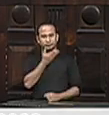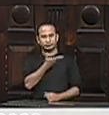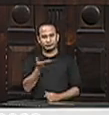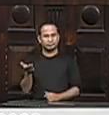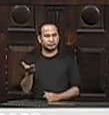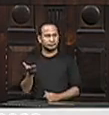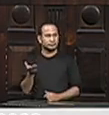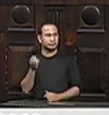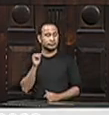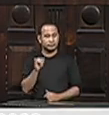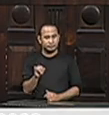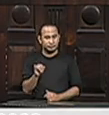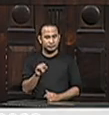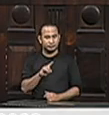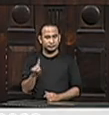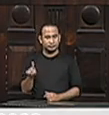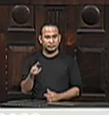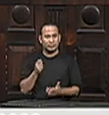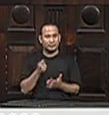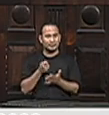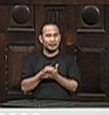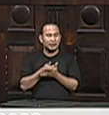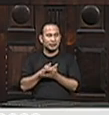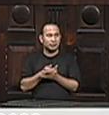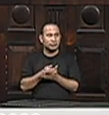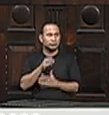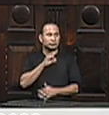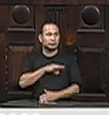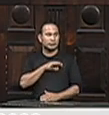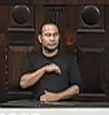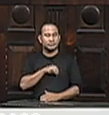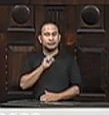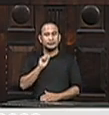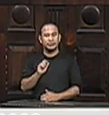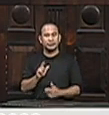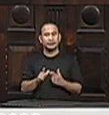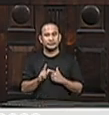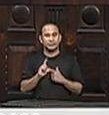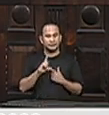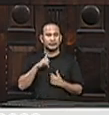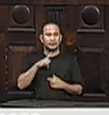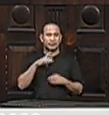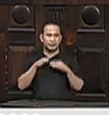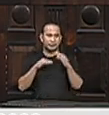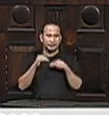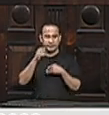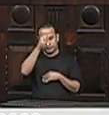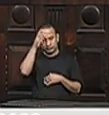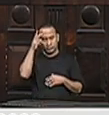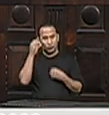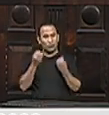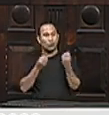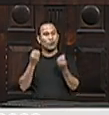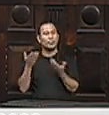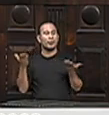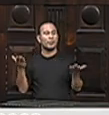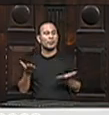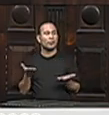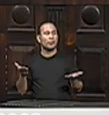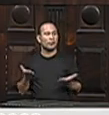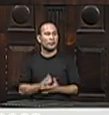era requisitado pelo Estado. De maneiras que nós temos que tomar uma posição, exigir